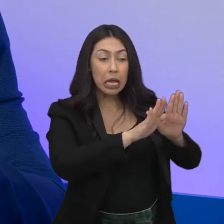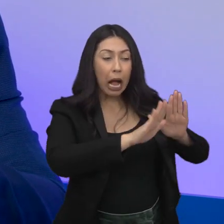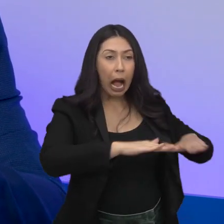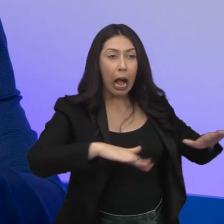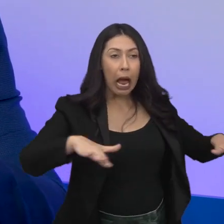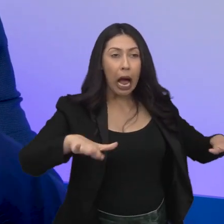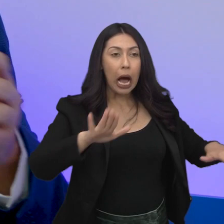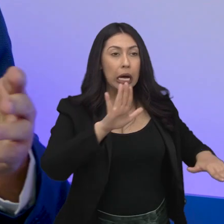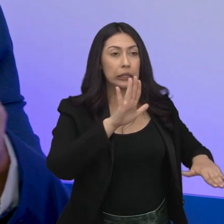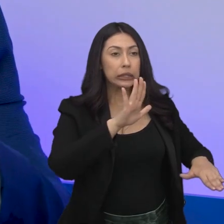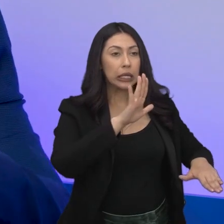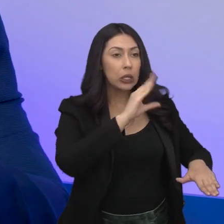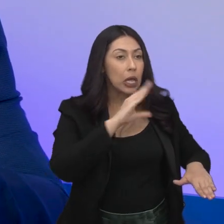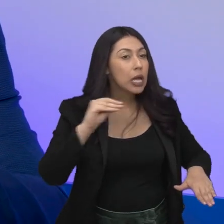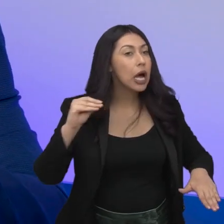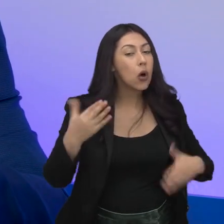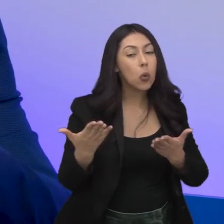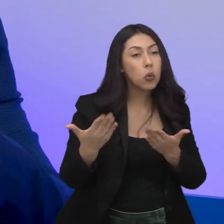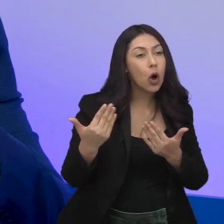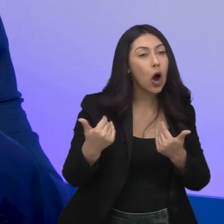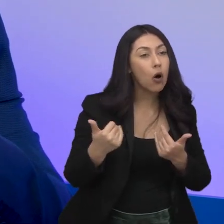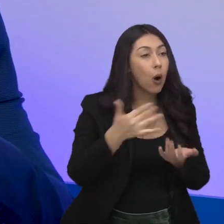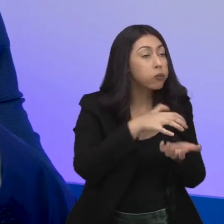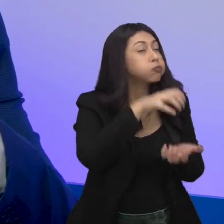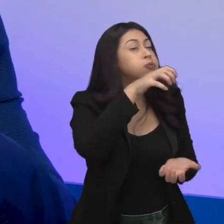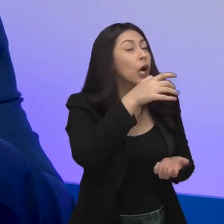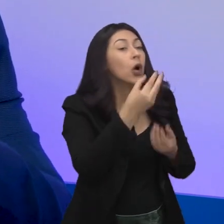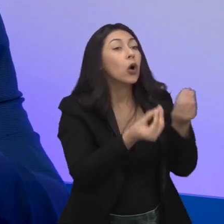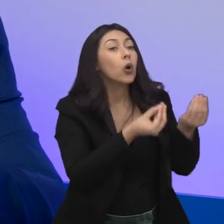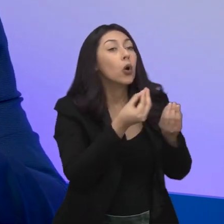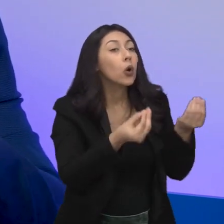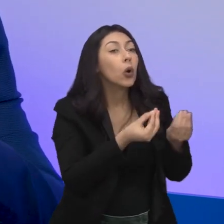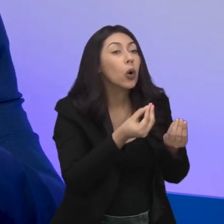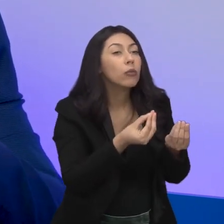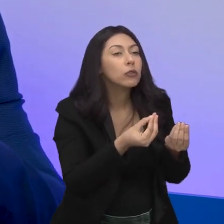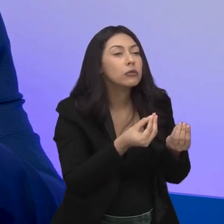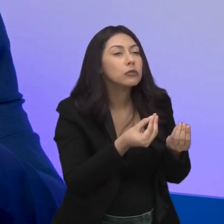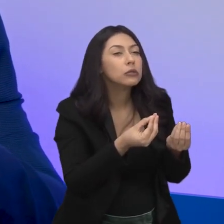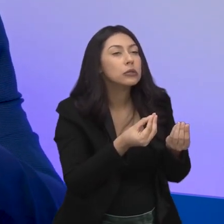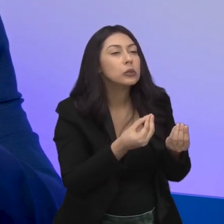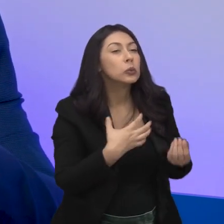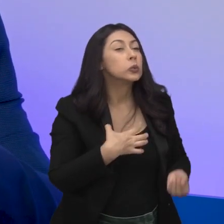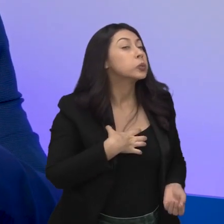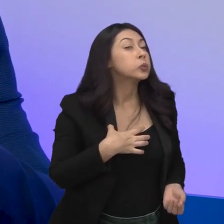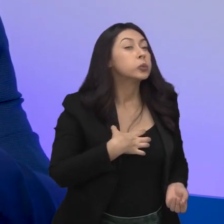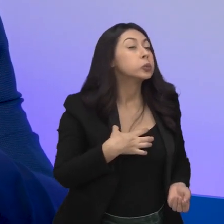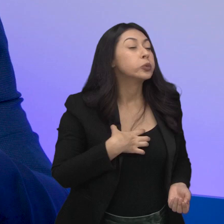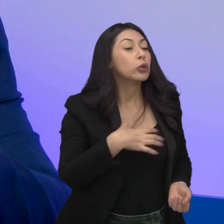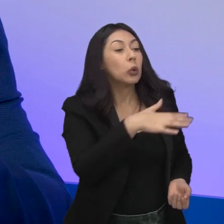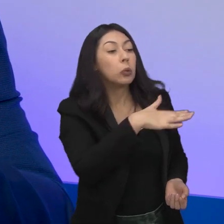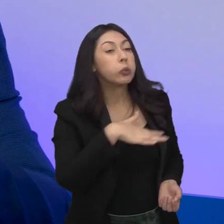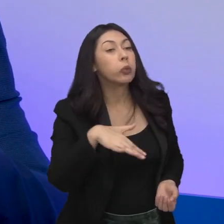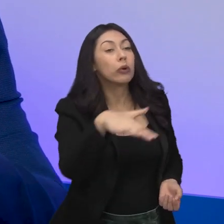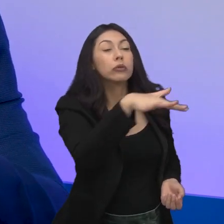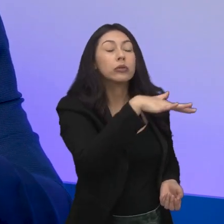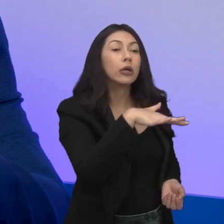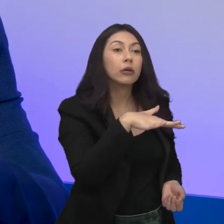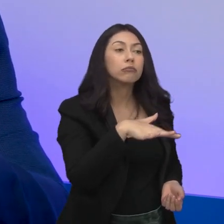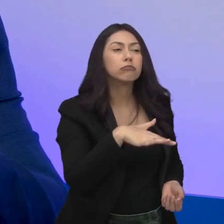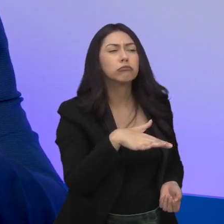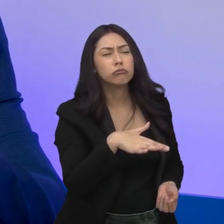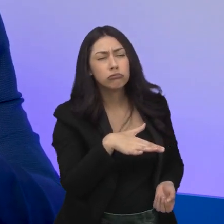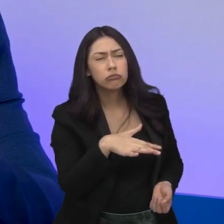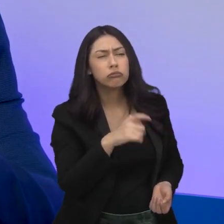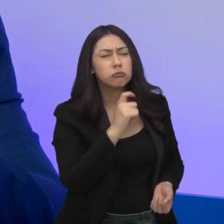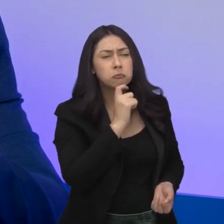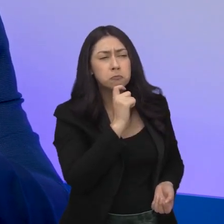maior de crianças, de jovens, de idosos? Ou como que é o perfil daquele condomínio, para ele saber se alugaria ou não?